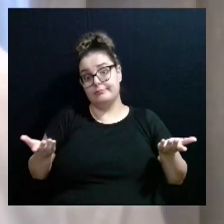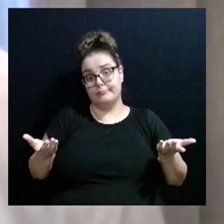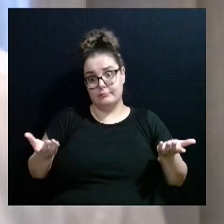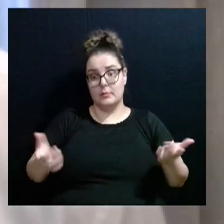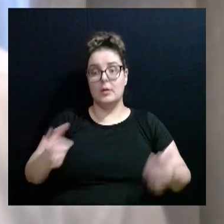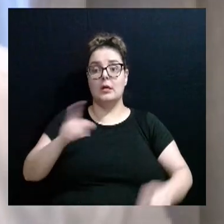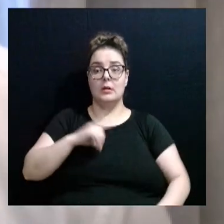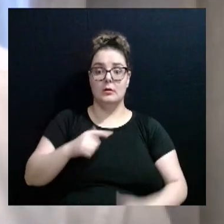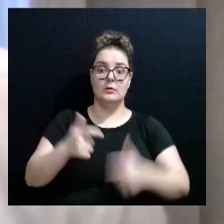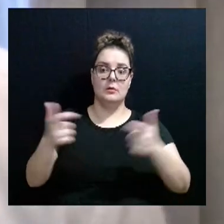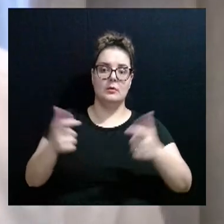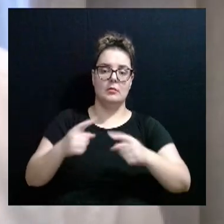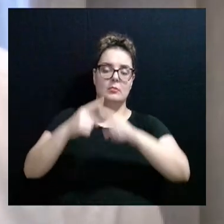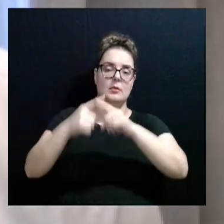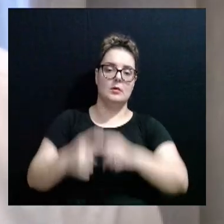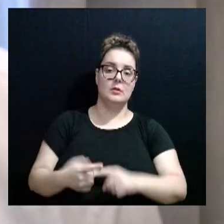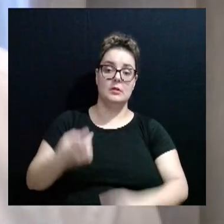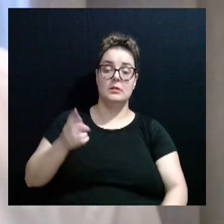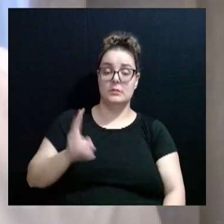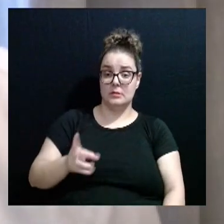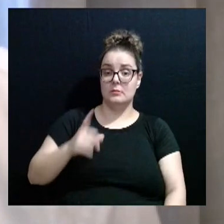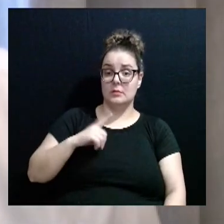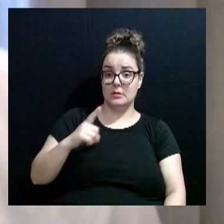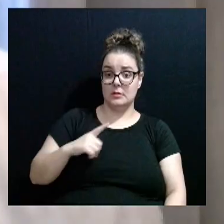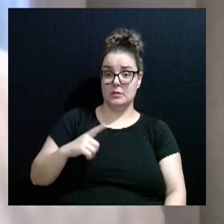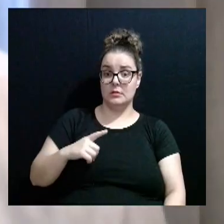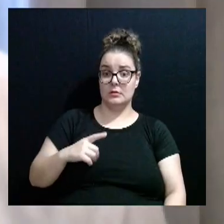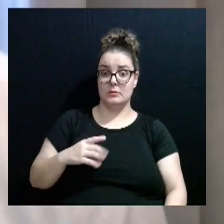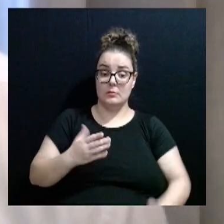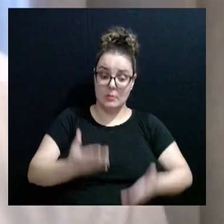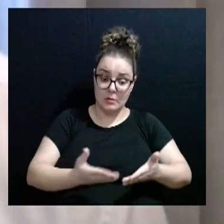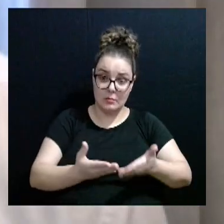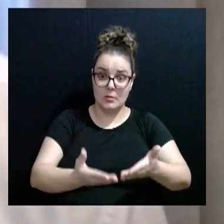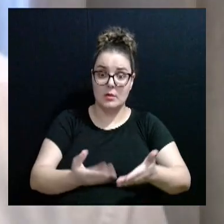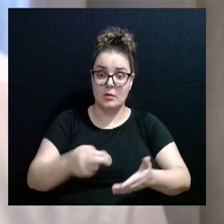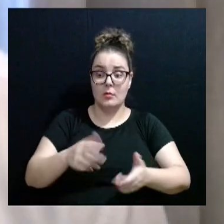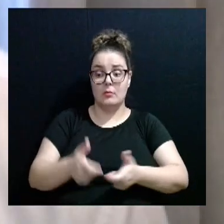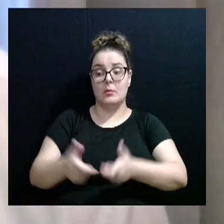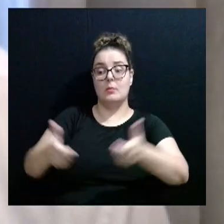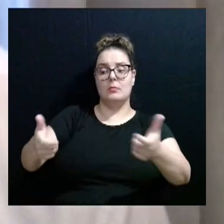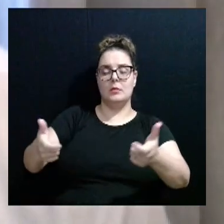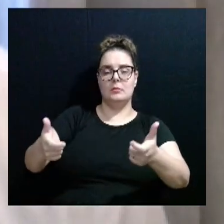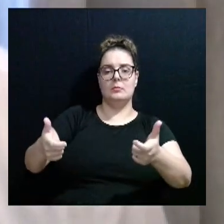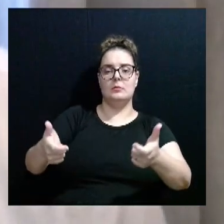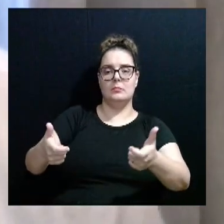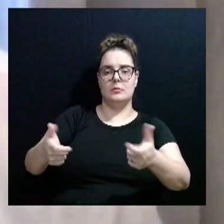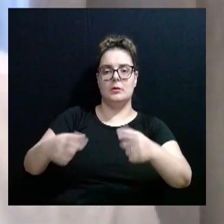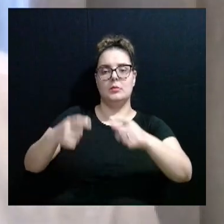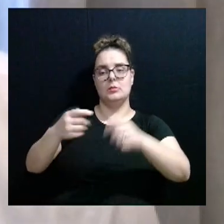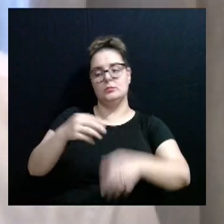que você tem uma preservação ou uma ampliação do nível de competição, a tendência é que o consumidor se